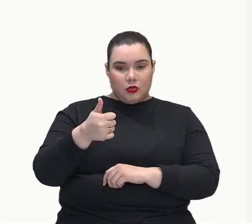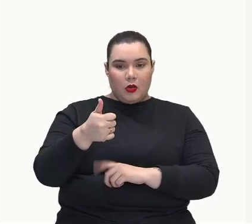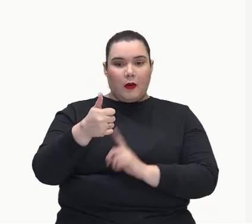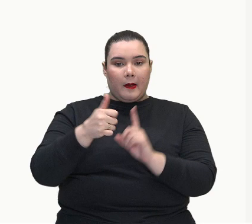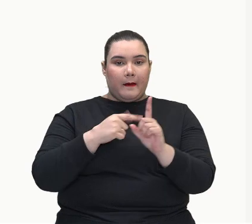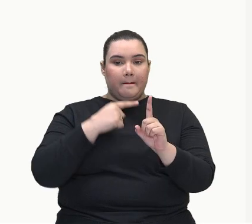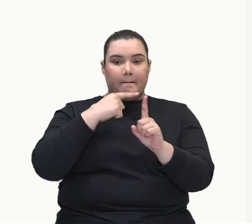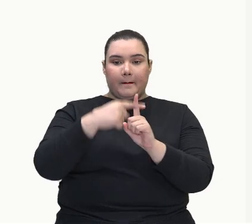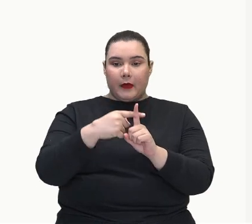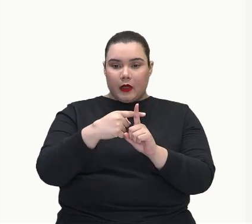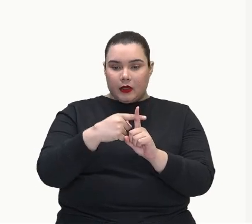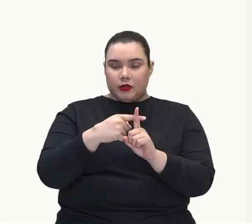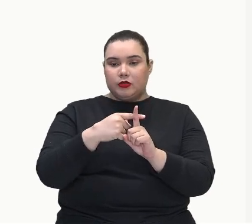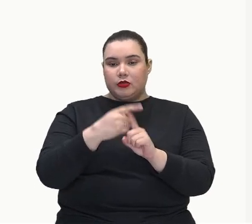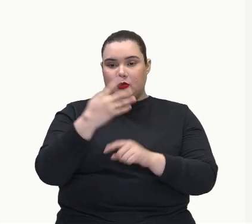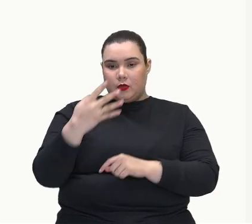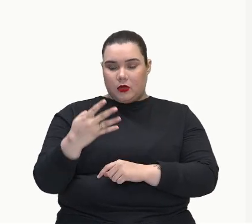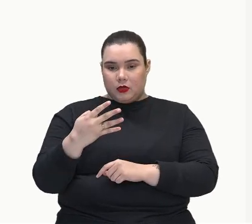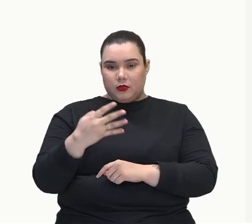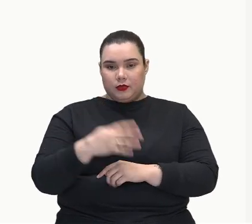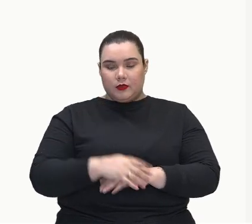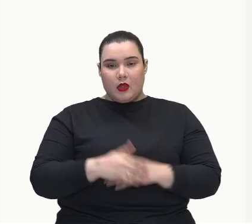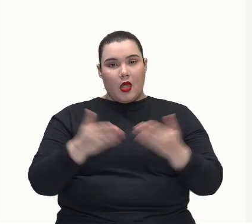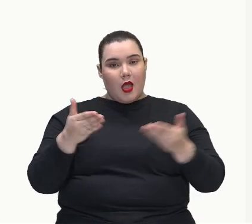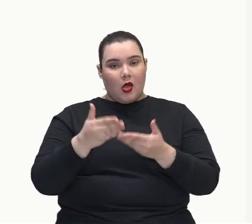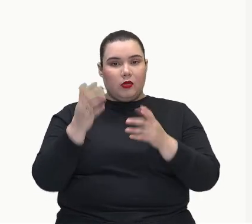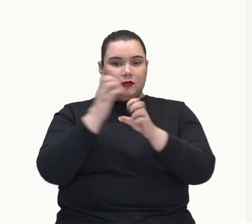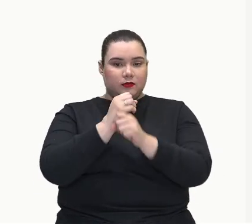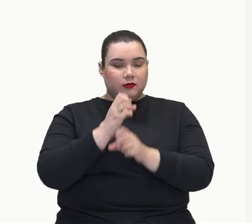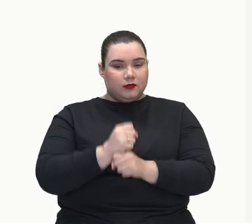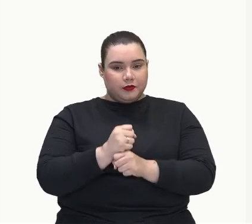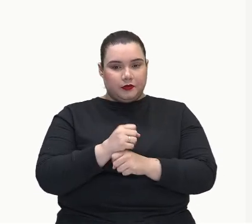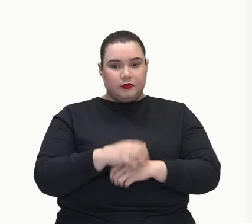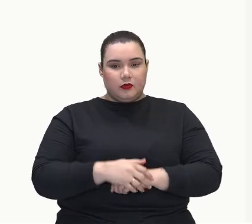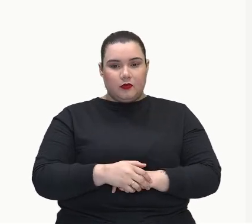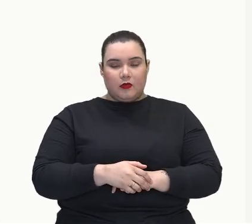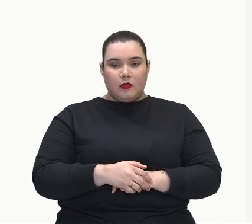menos 4 passou positivo. E agora a gente só resolve.